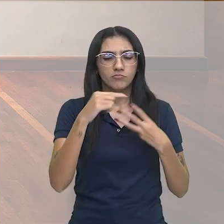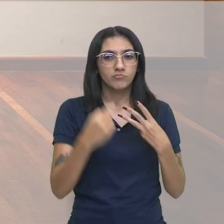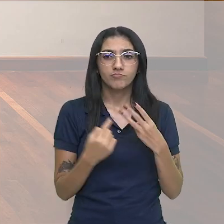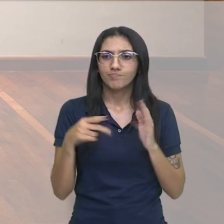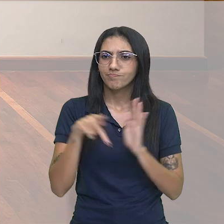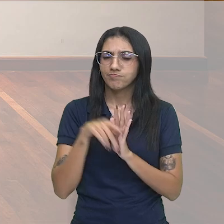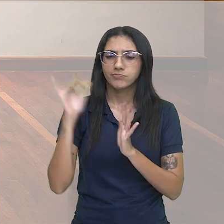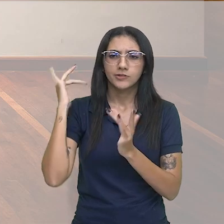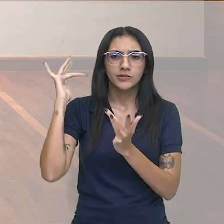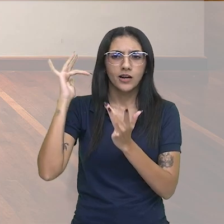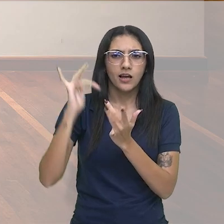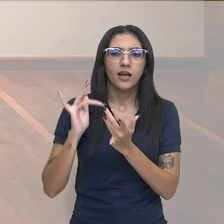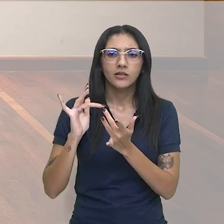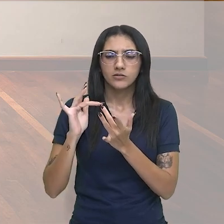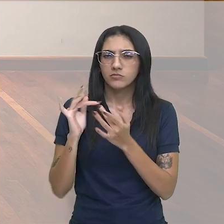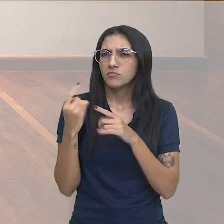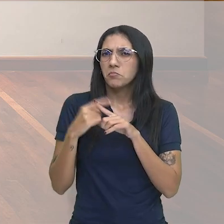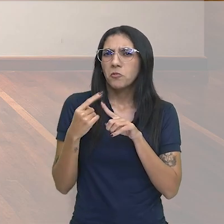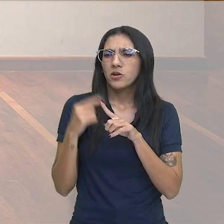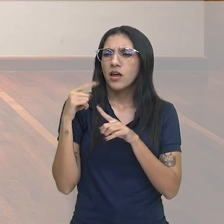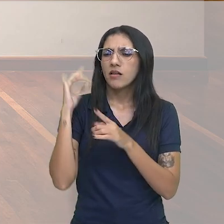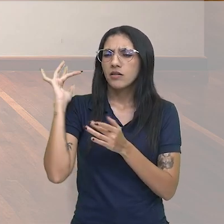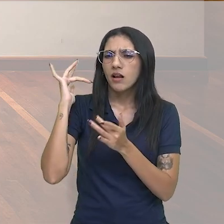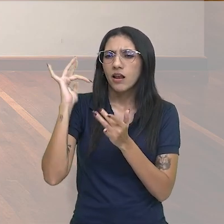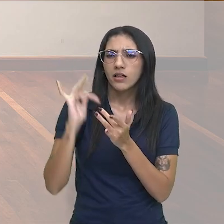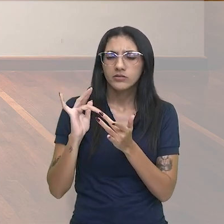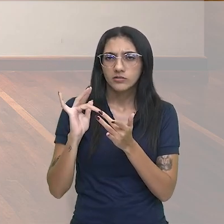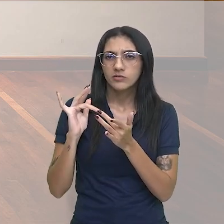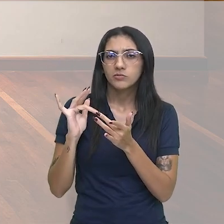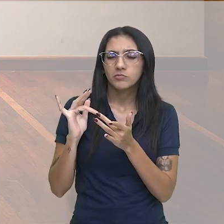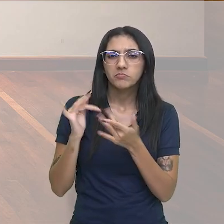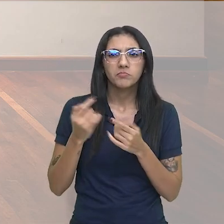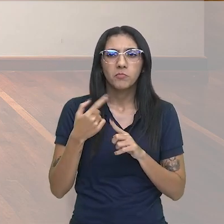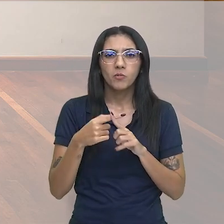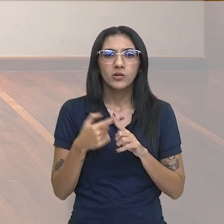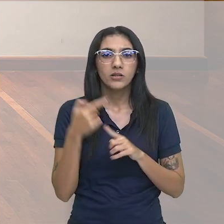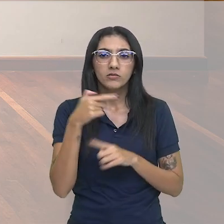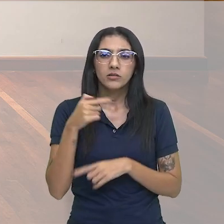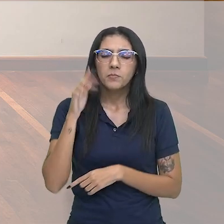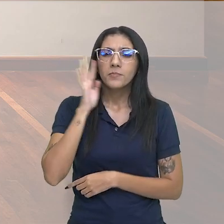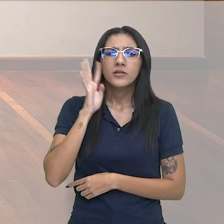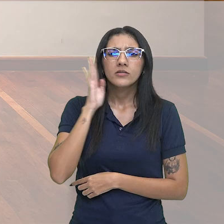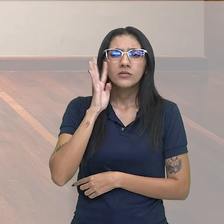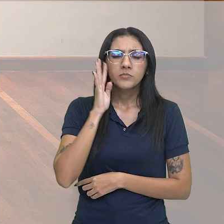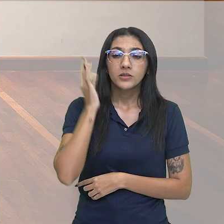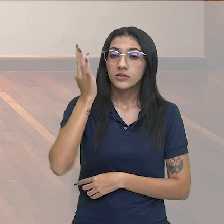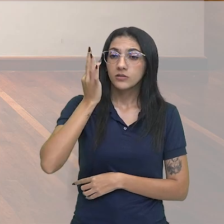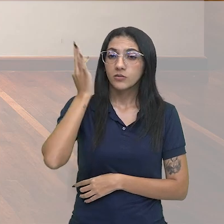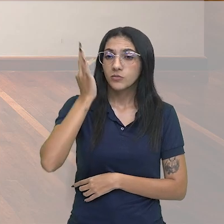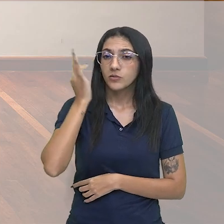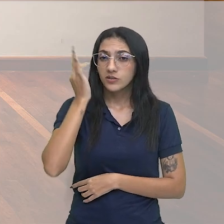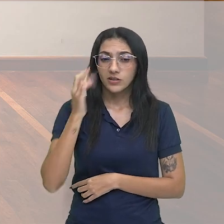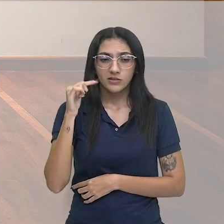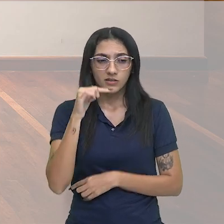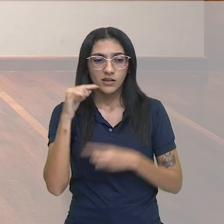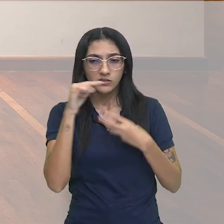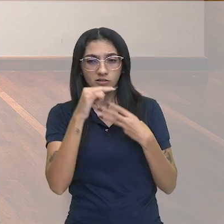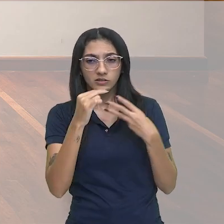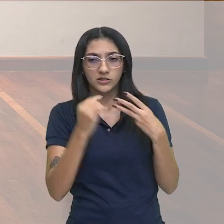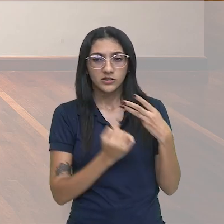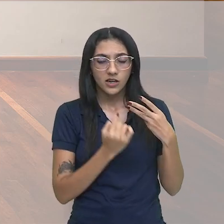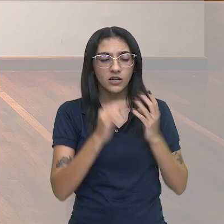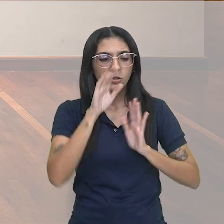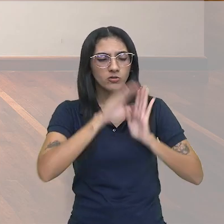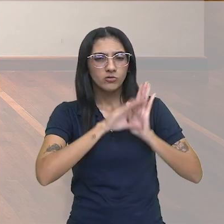da sociologia. Por que são clássicos, professor? Porque as suas teorias, as suas ideias, os